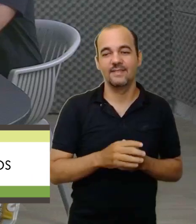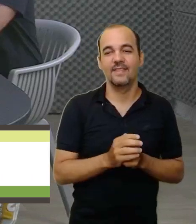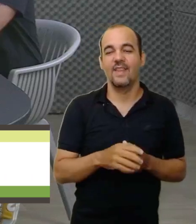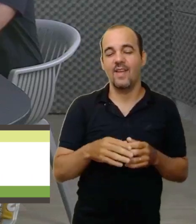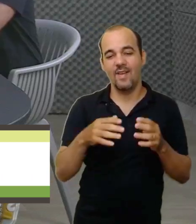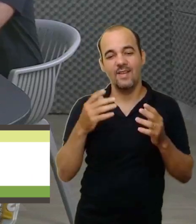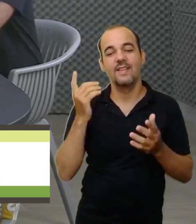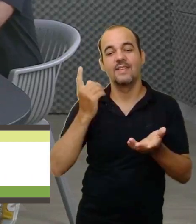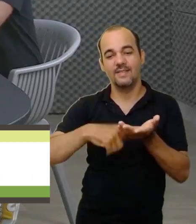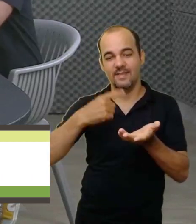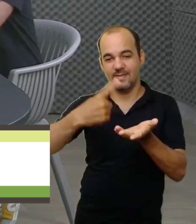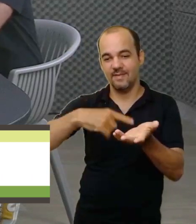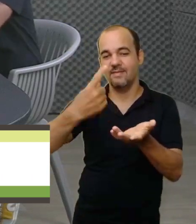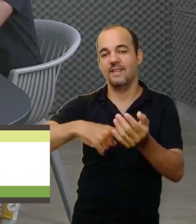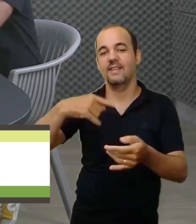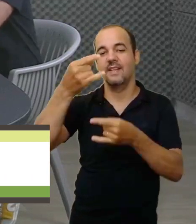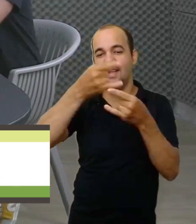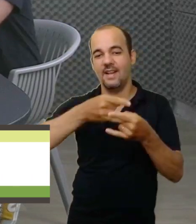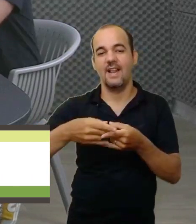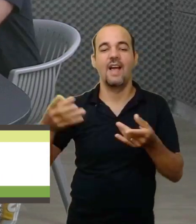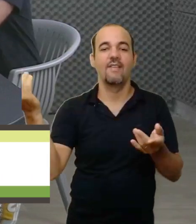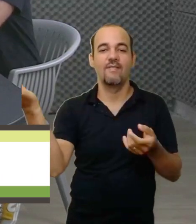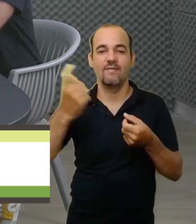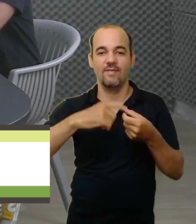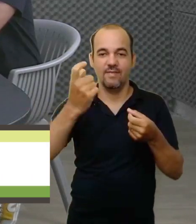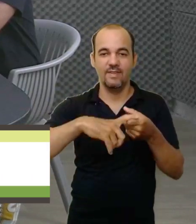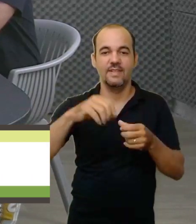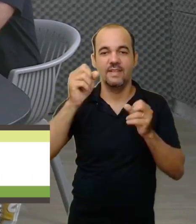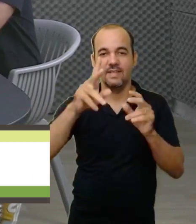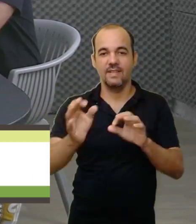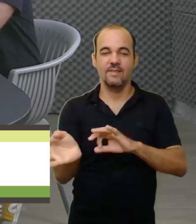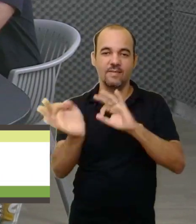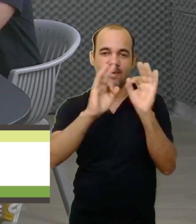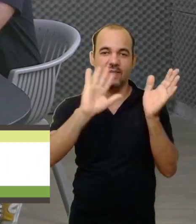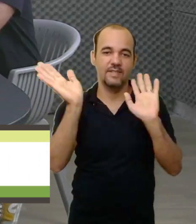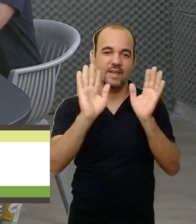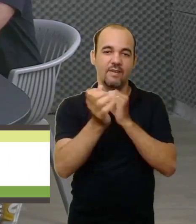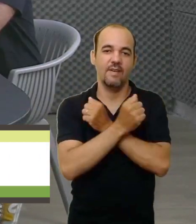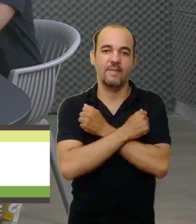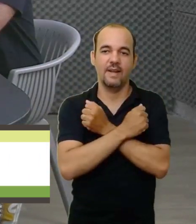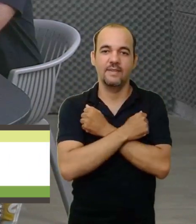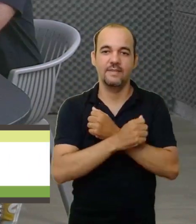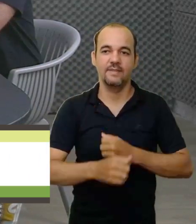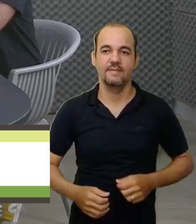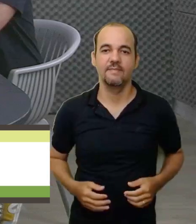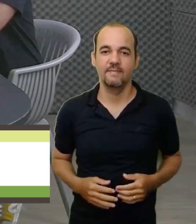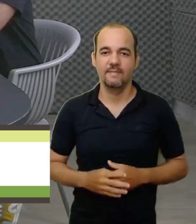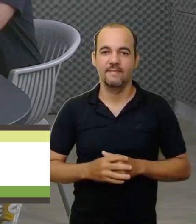Tranquilo. E continua acompanhando o Educadoc com a gente. Um forte abraço pra vocês.